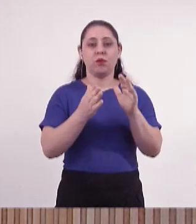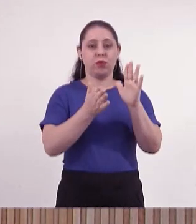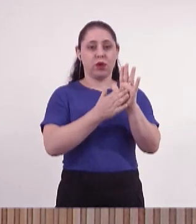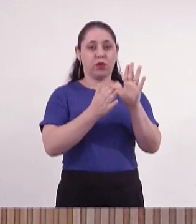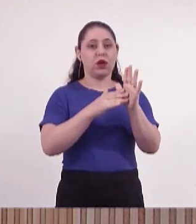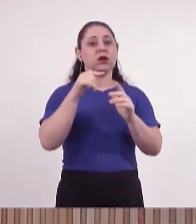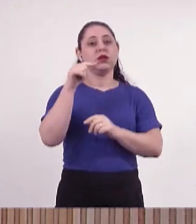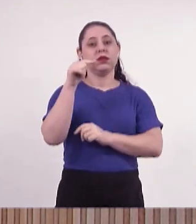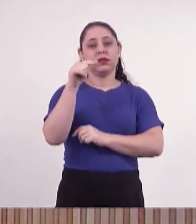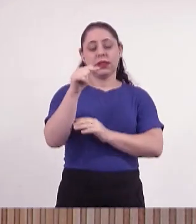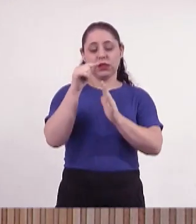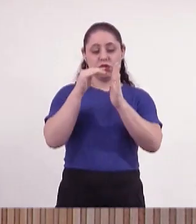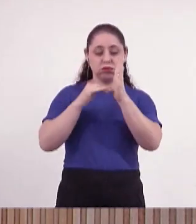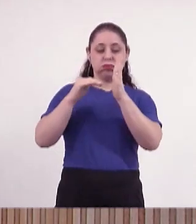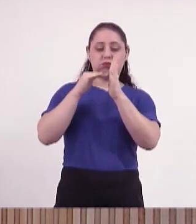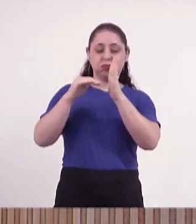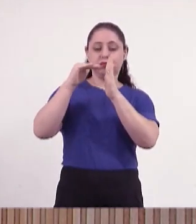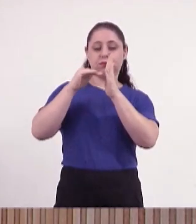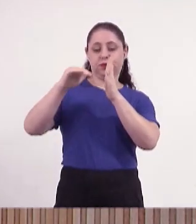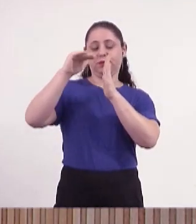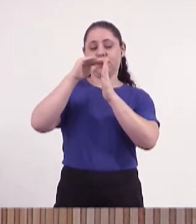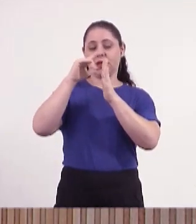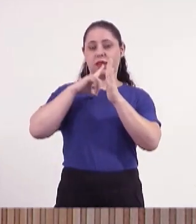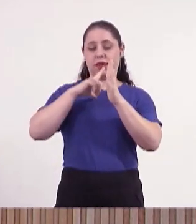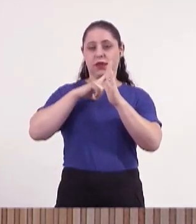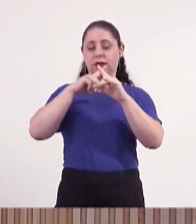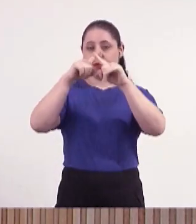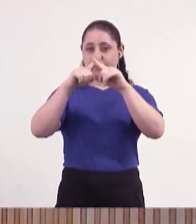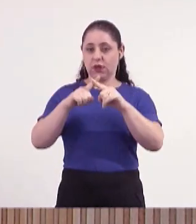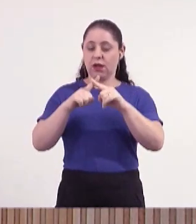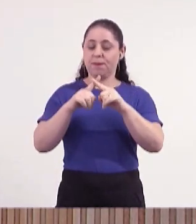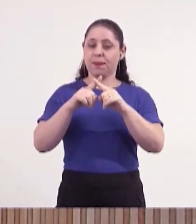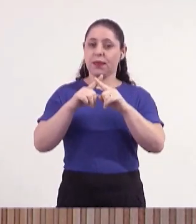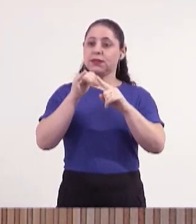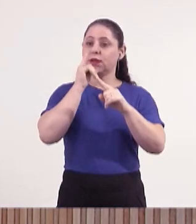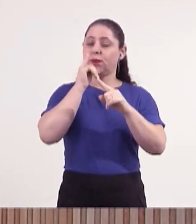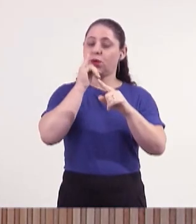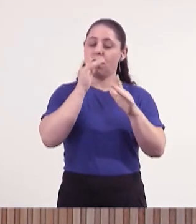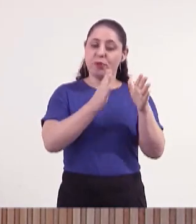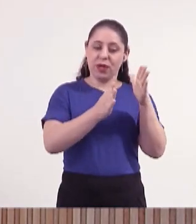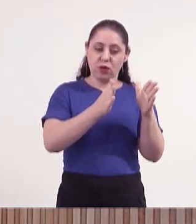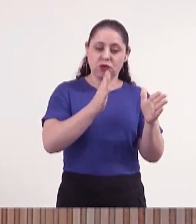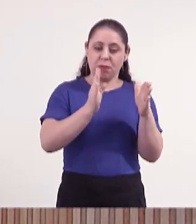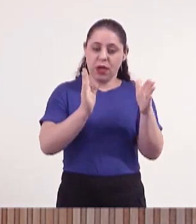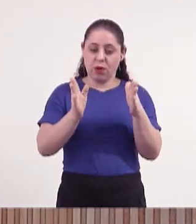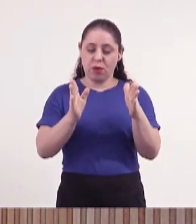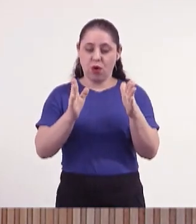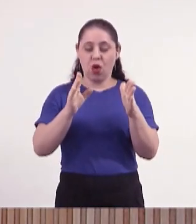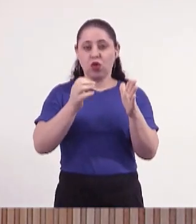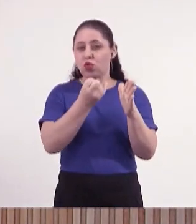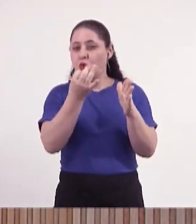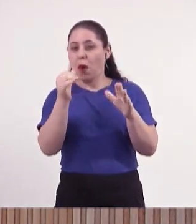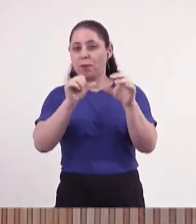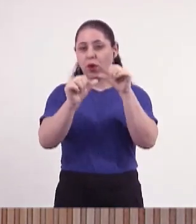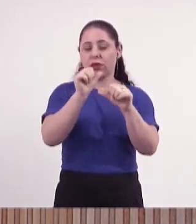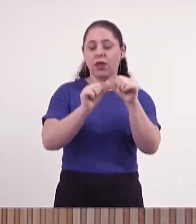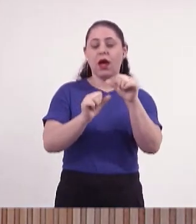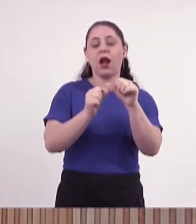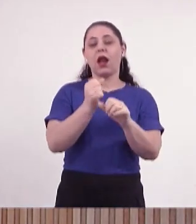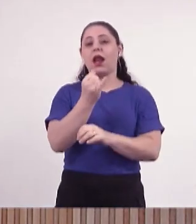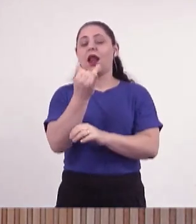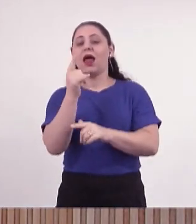proposta, serão 7 níveis na tabela. Os servidores públicos eles vão avançando na carreira em tabelas que existem em lei. Agora serão 7